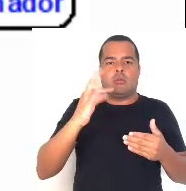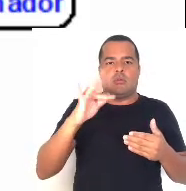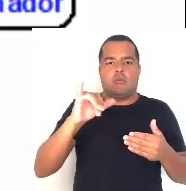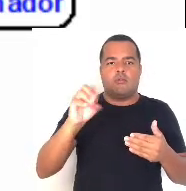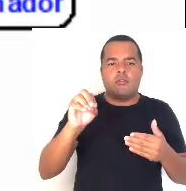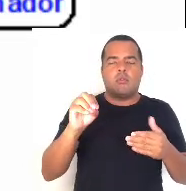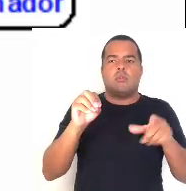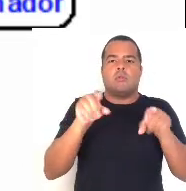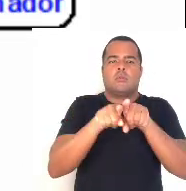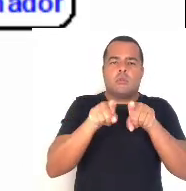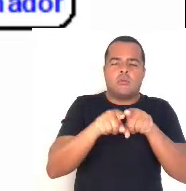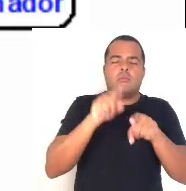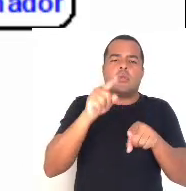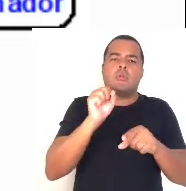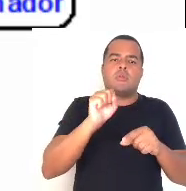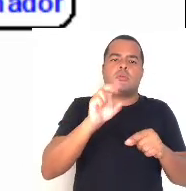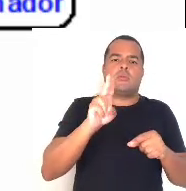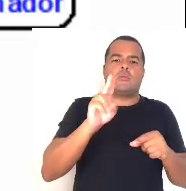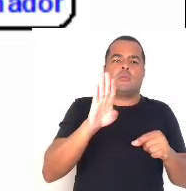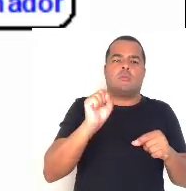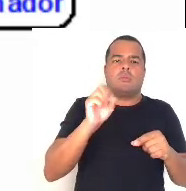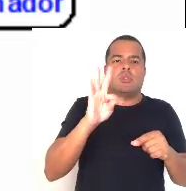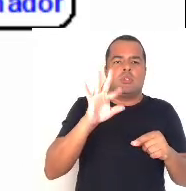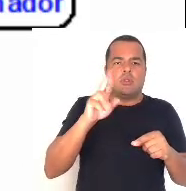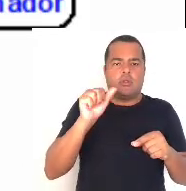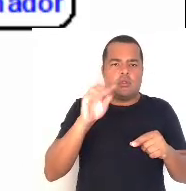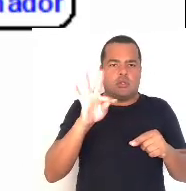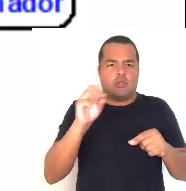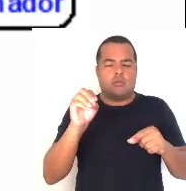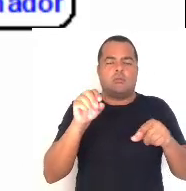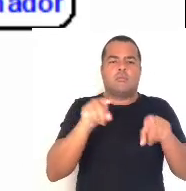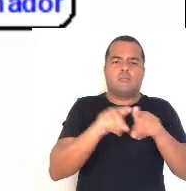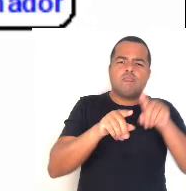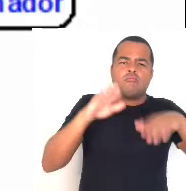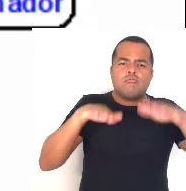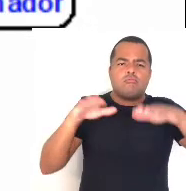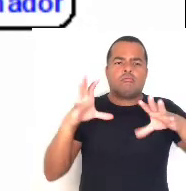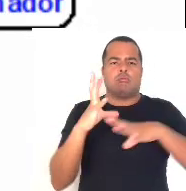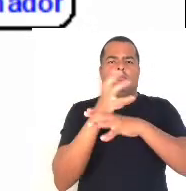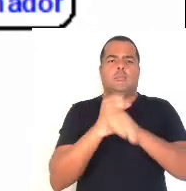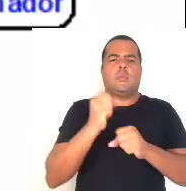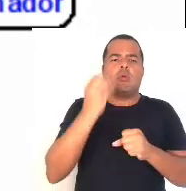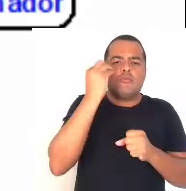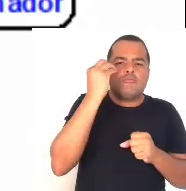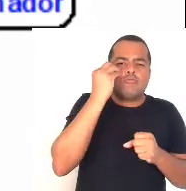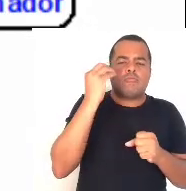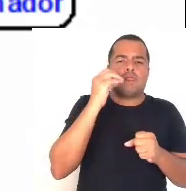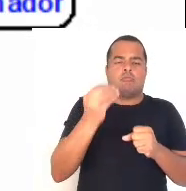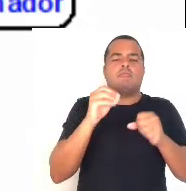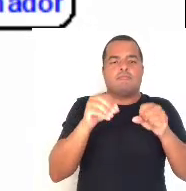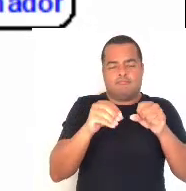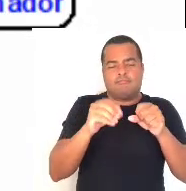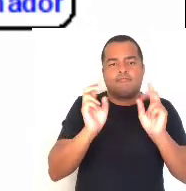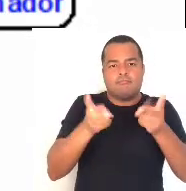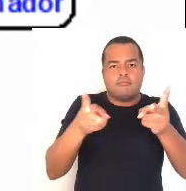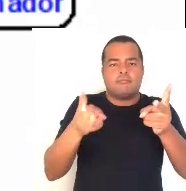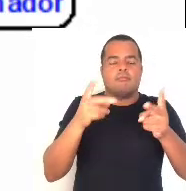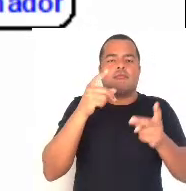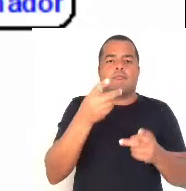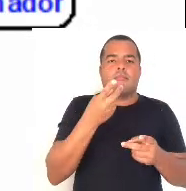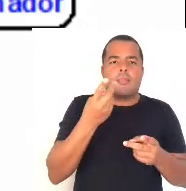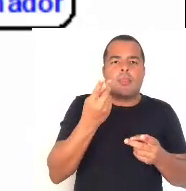nucleófilo como da concentração do substrato. Então isso são dados experimentais, tá? Isso foi um